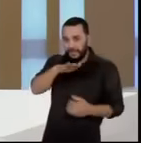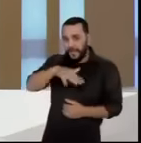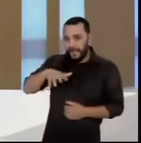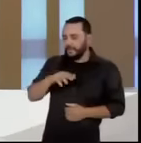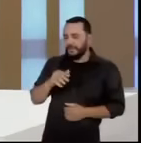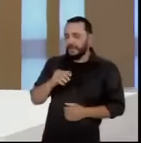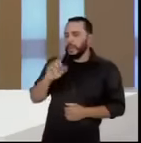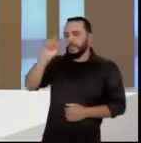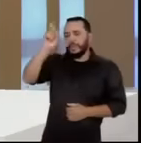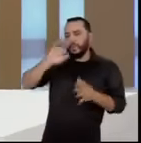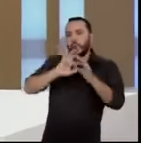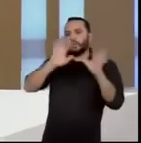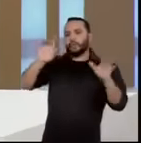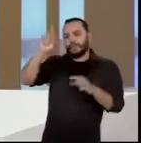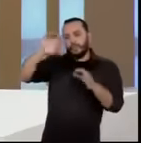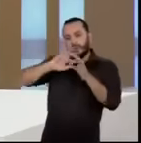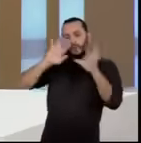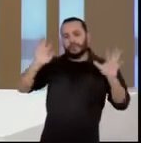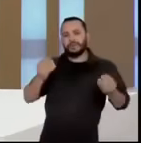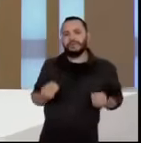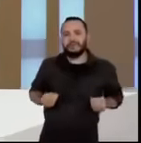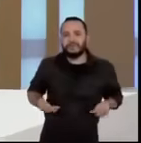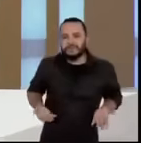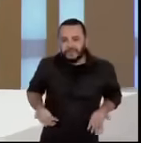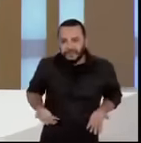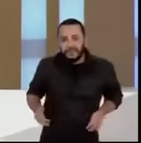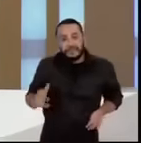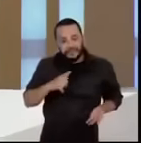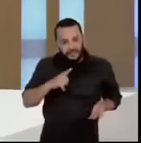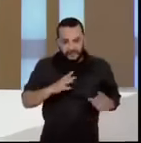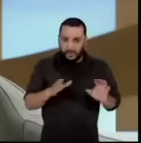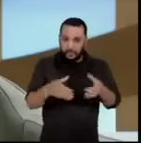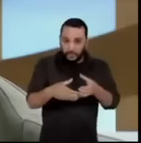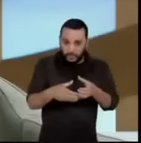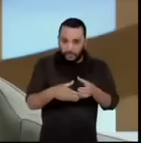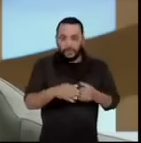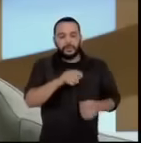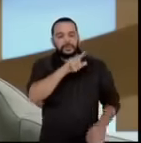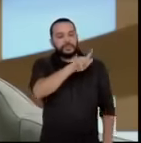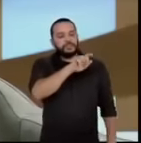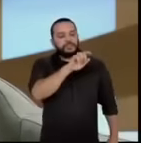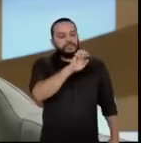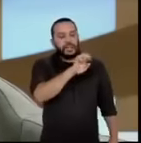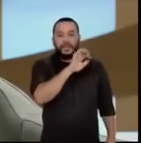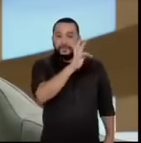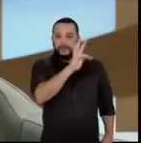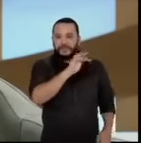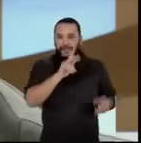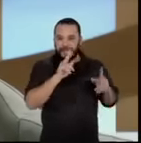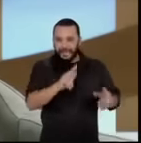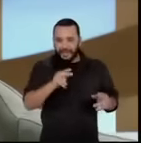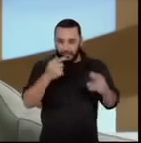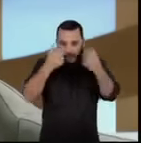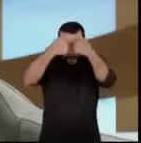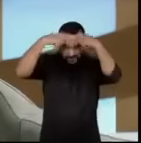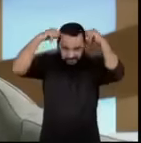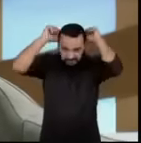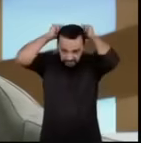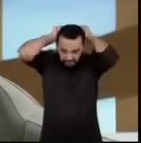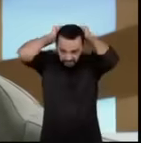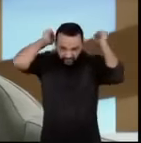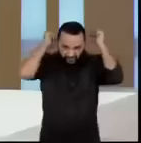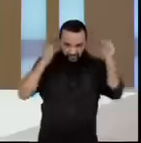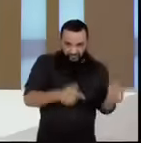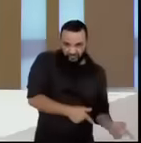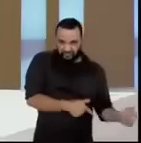não autorizou. Então, assim, é um grupo que eles chegam a ser chamados de os Rambos do IBAMA e eles não foram a